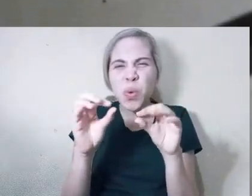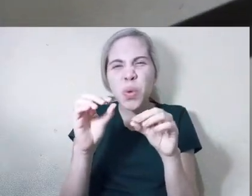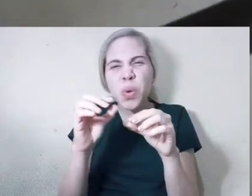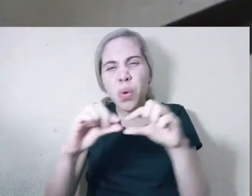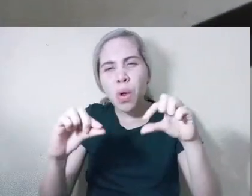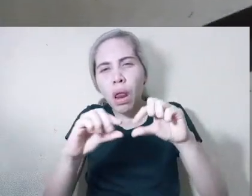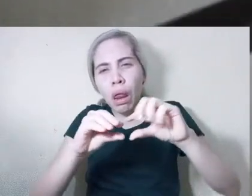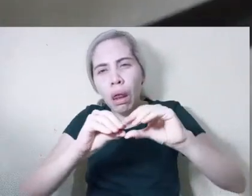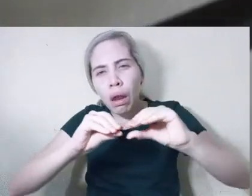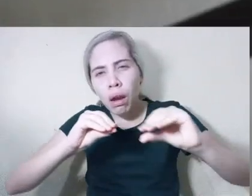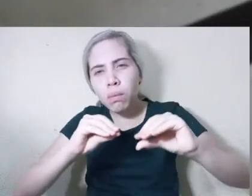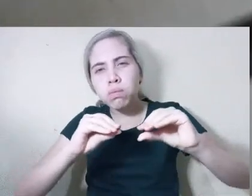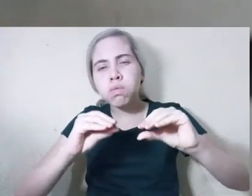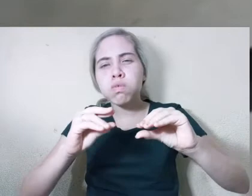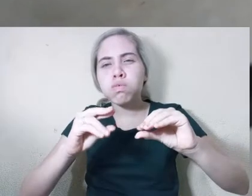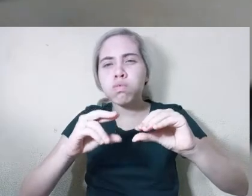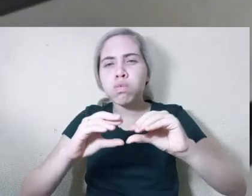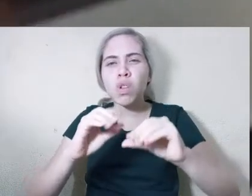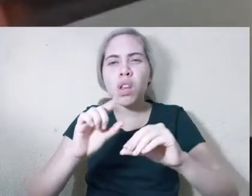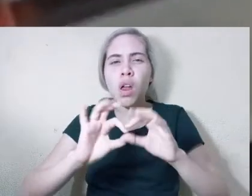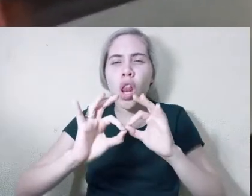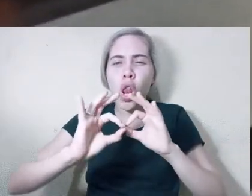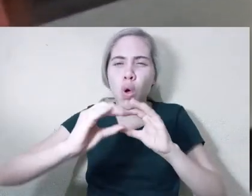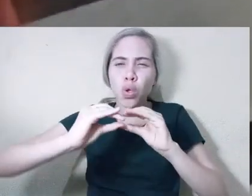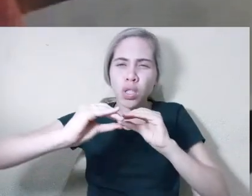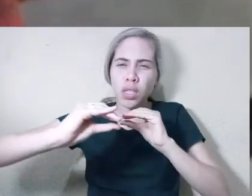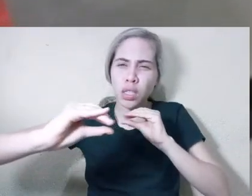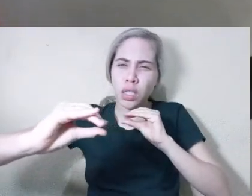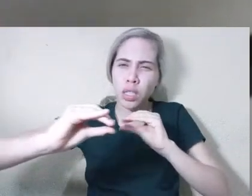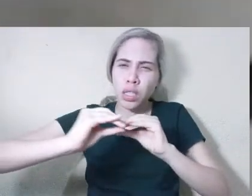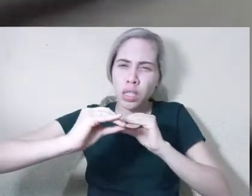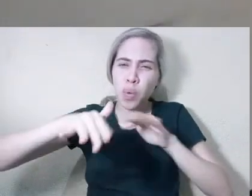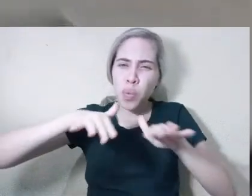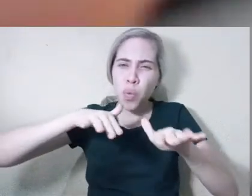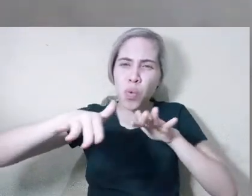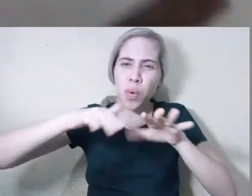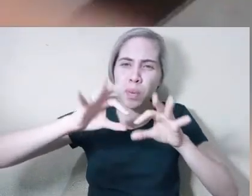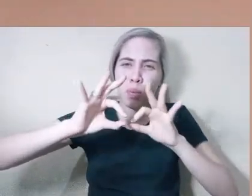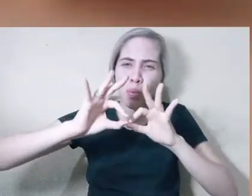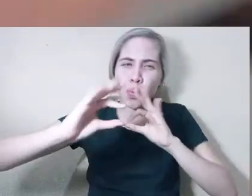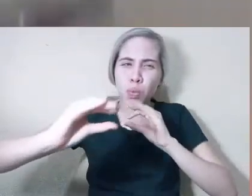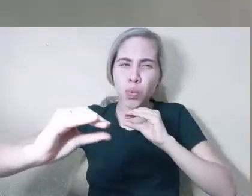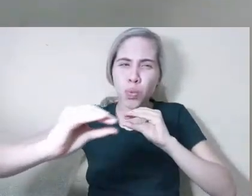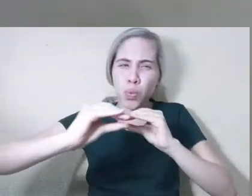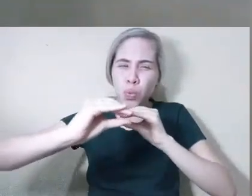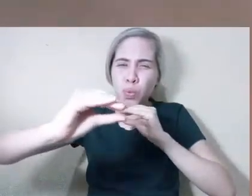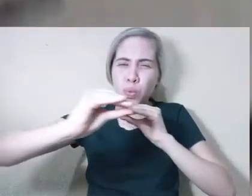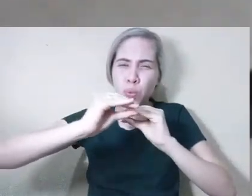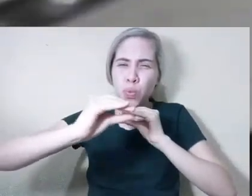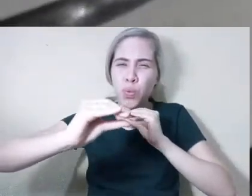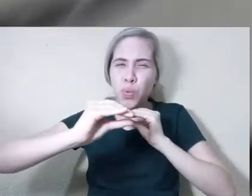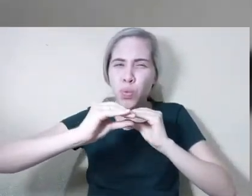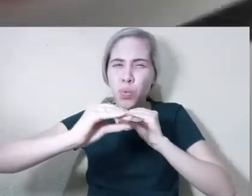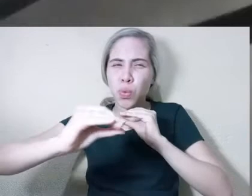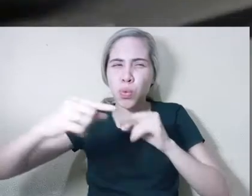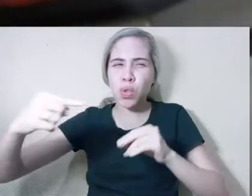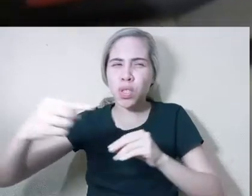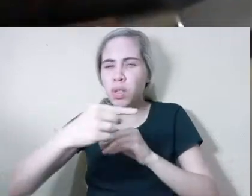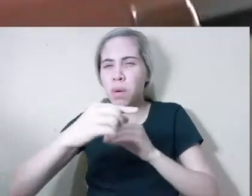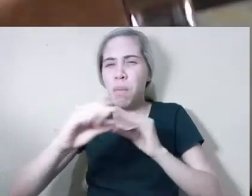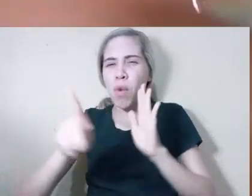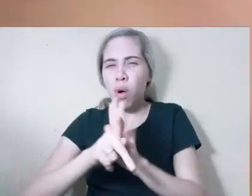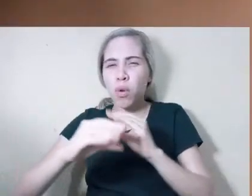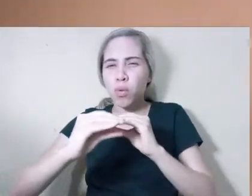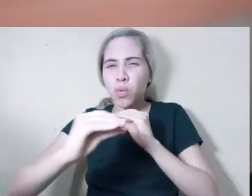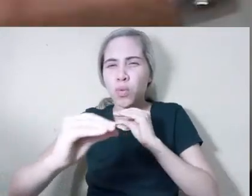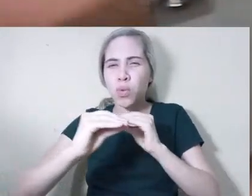mini grosa, uma lima, né? Que ele vem longitudinalmente. Na verdade, o movimento é neste sentido. Deixa eu